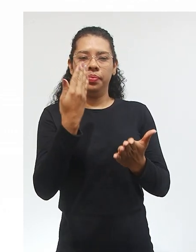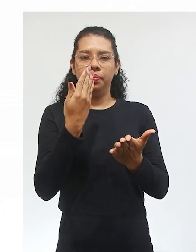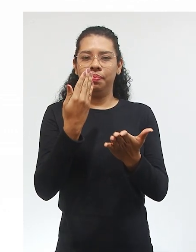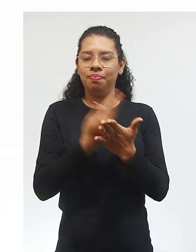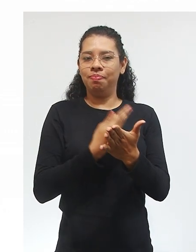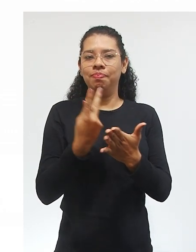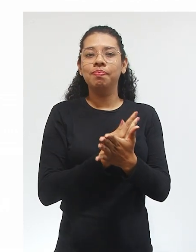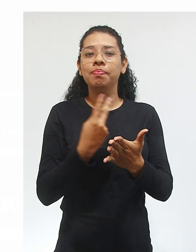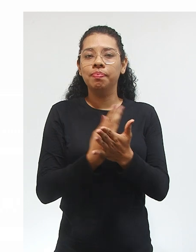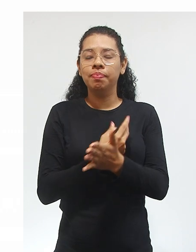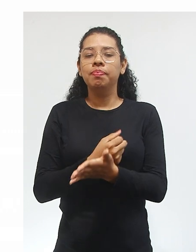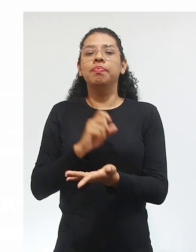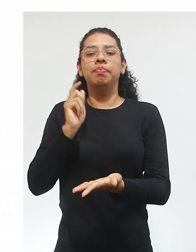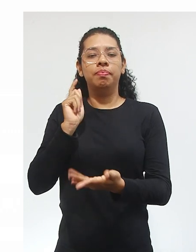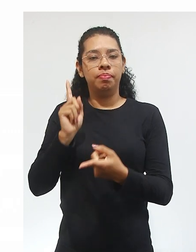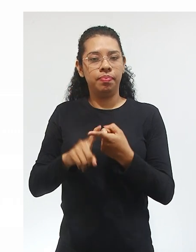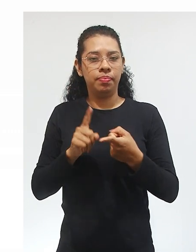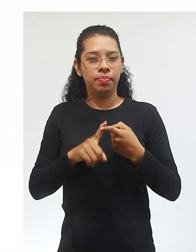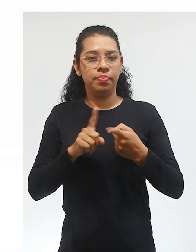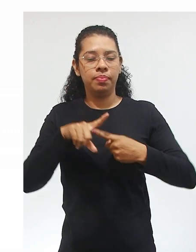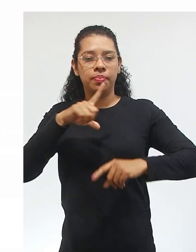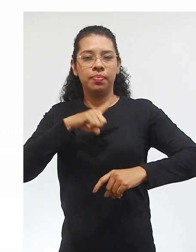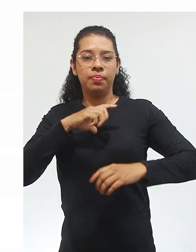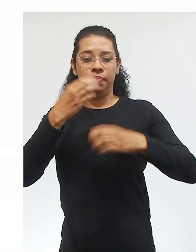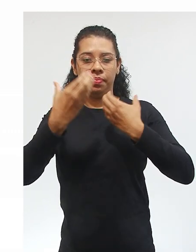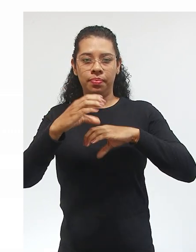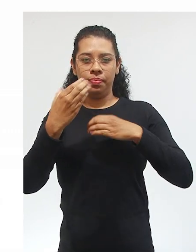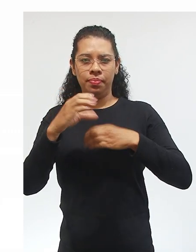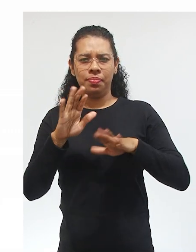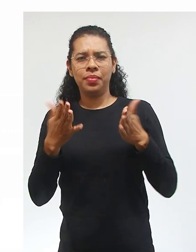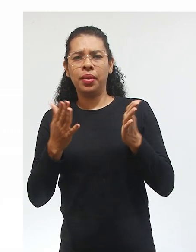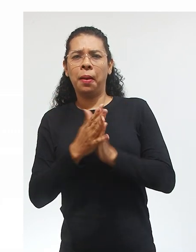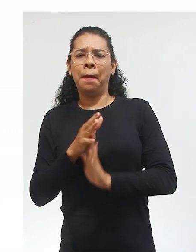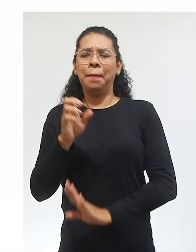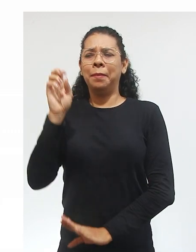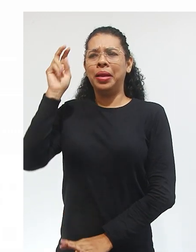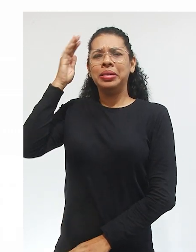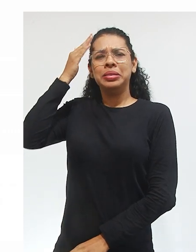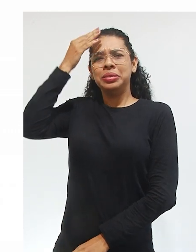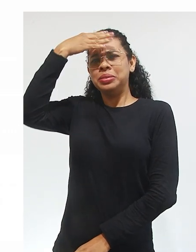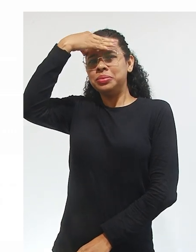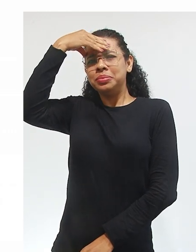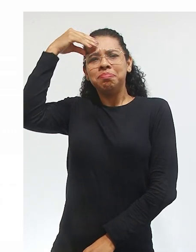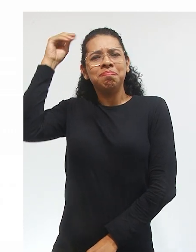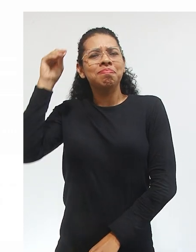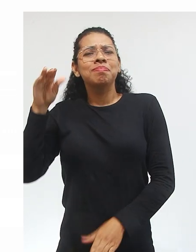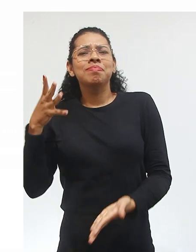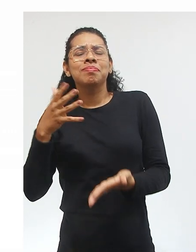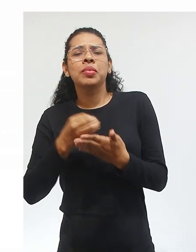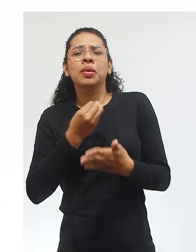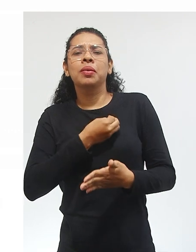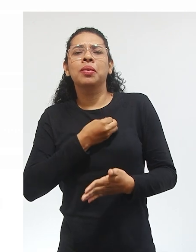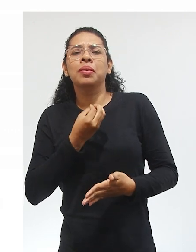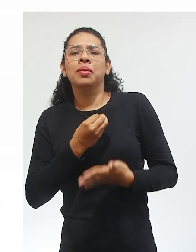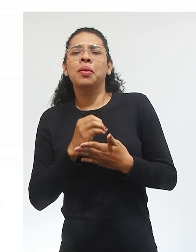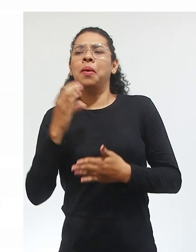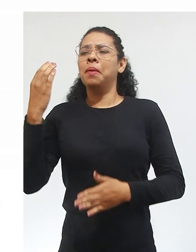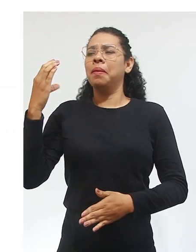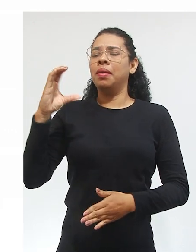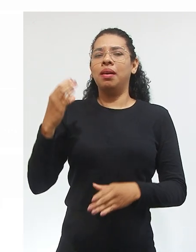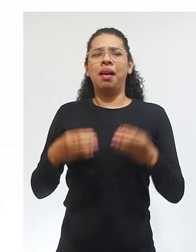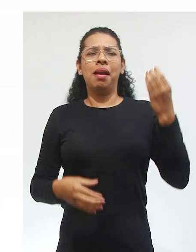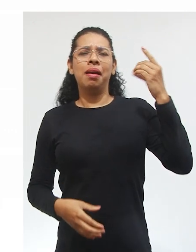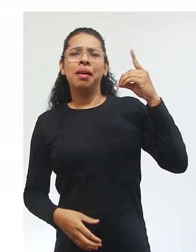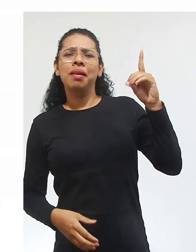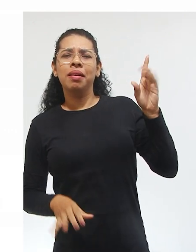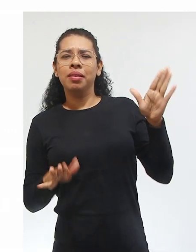prova aí em concurso, tá, galera? Professora, mas eu não sei onde é o débito e o crédito. Ai, pelo amor de Deus, né? Se até agora, a gente já tá na terceira e